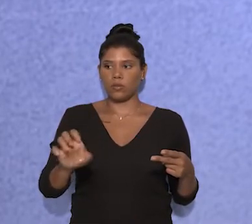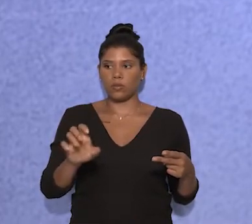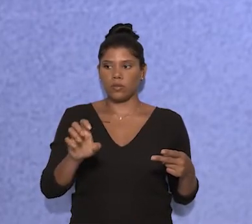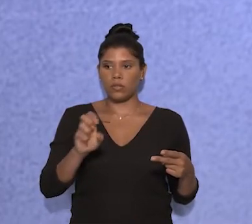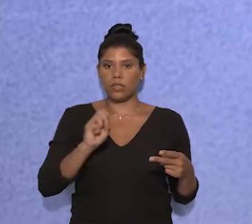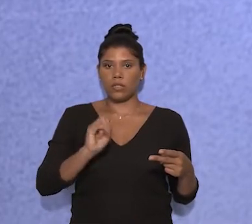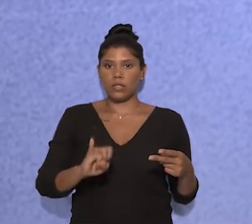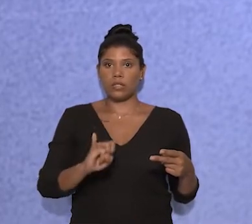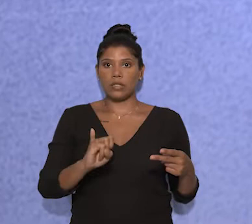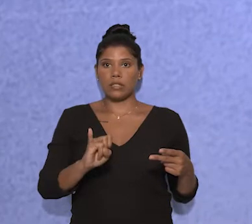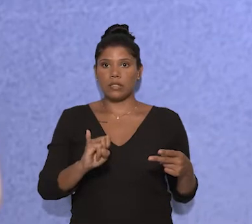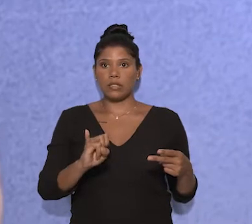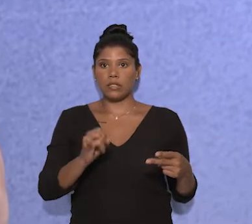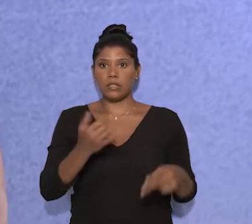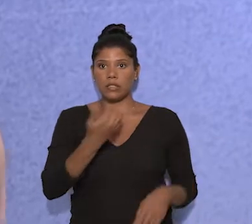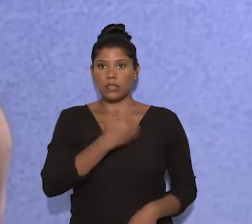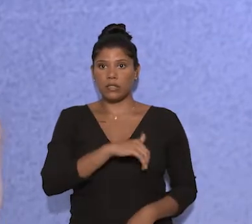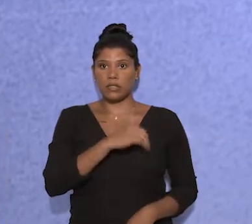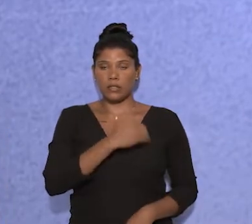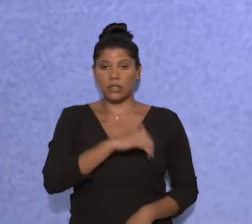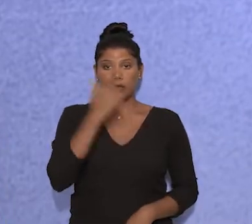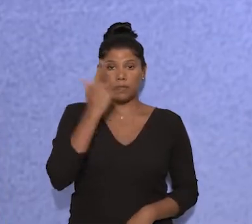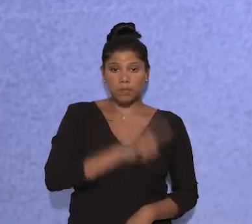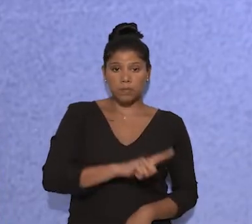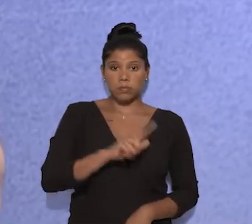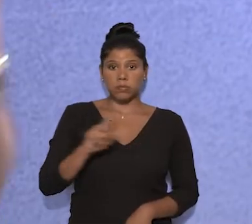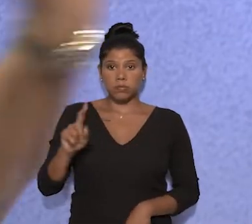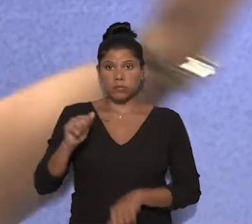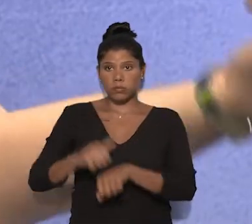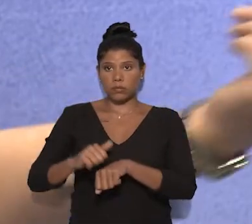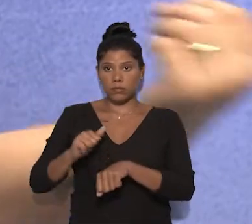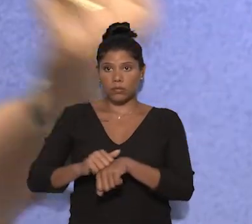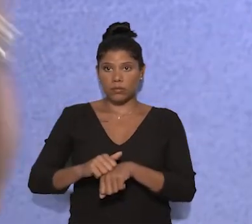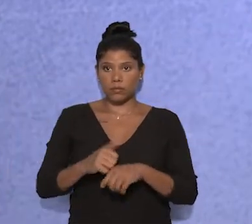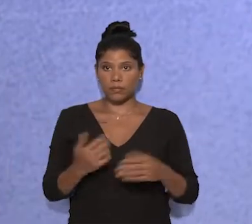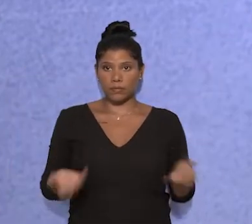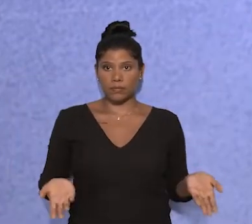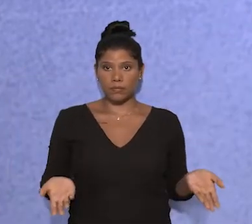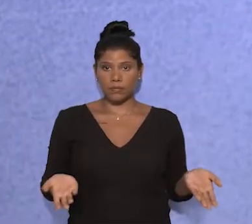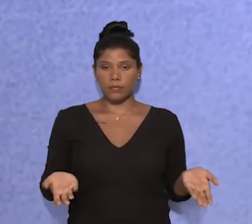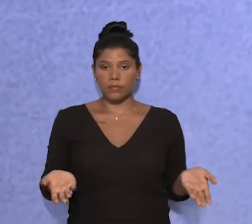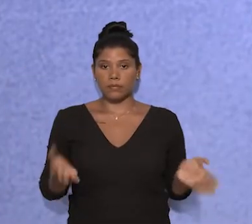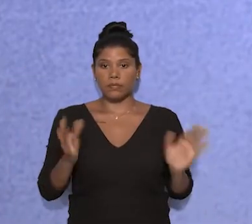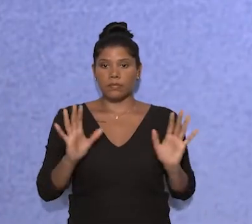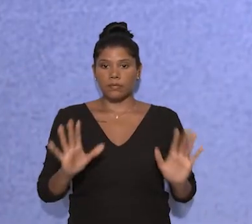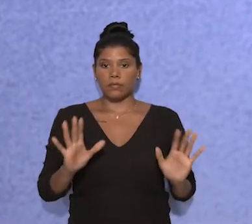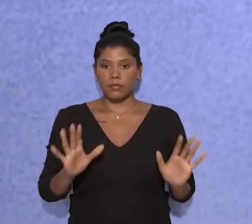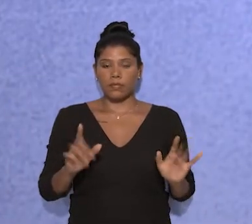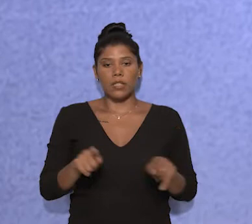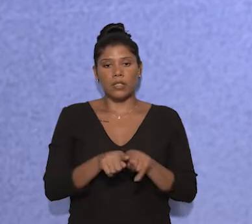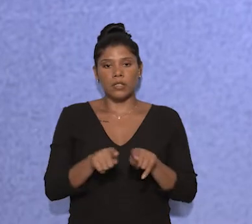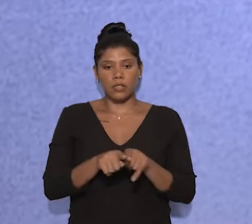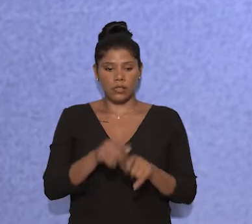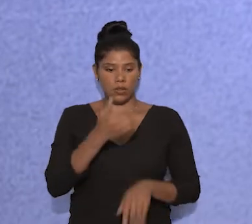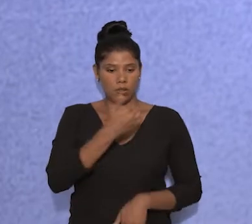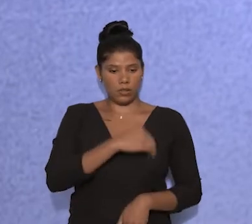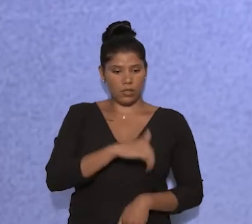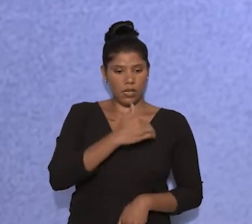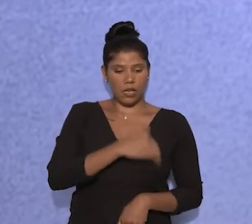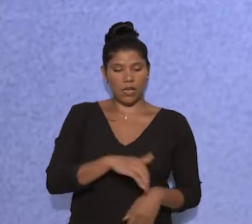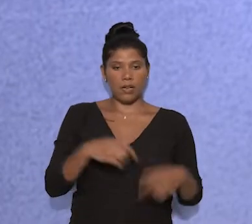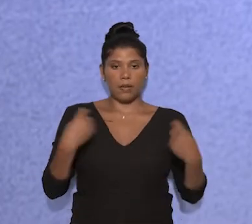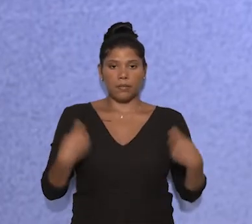do Ceará. Assim, Carlos, como foi tempo, a vitória do Fortaleza sobre o Atlético Goianiense pegou o Ceará? Tempo, ao mesmo tempo que o torcedor do Ceará tem